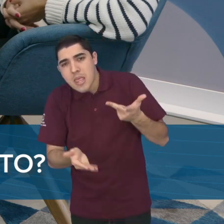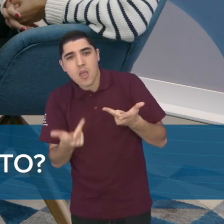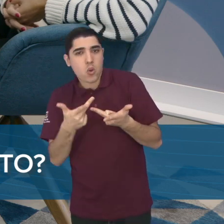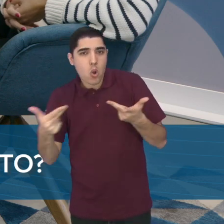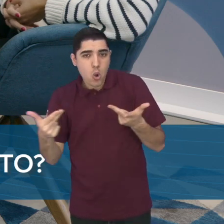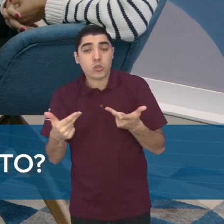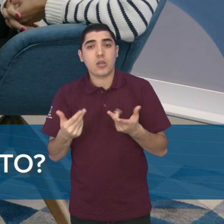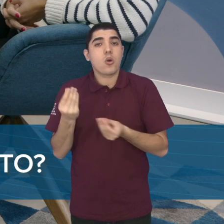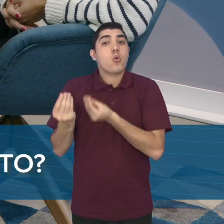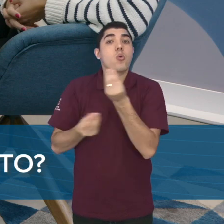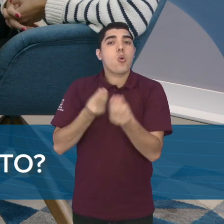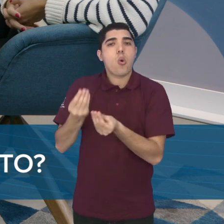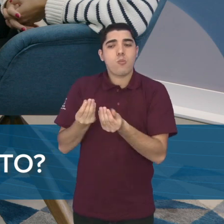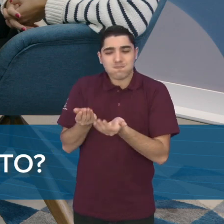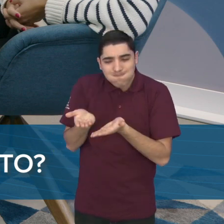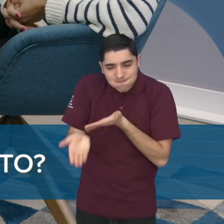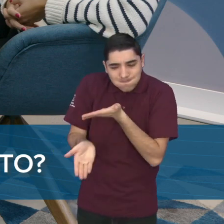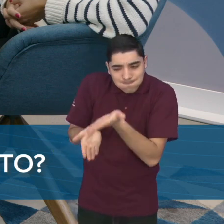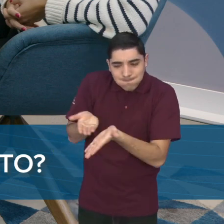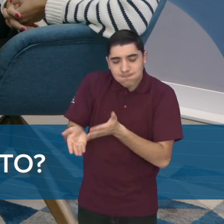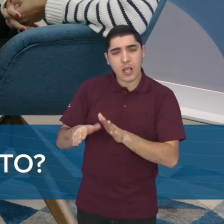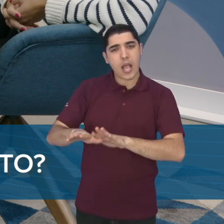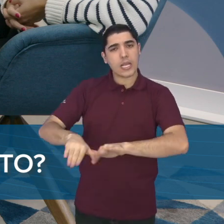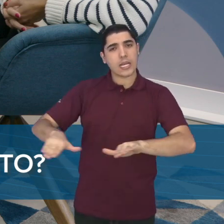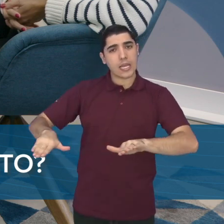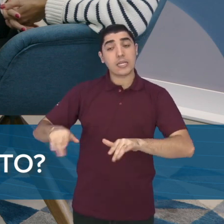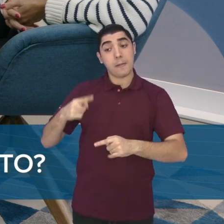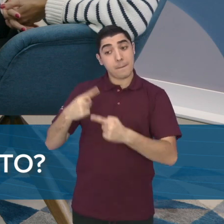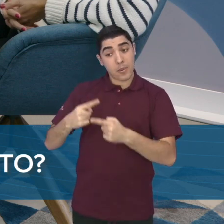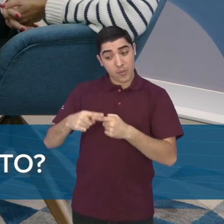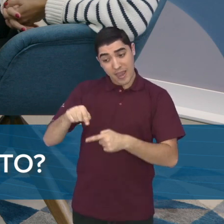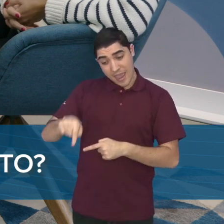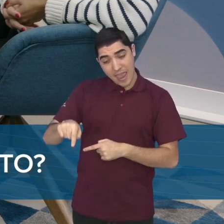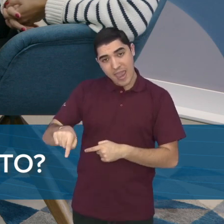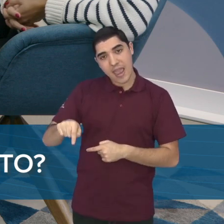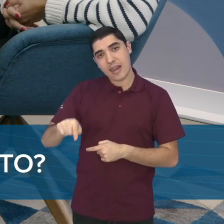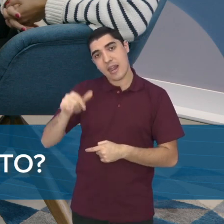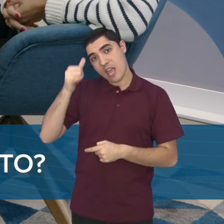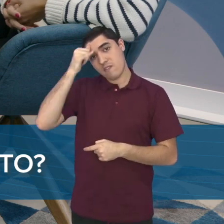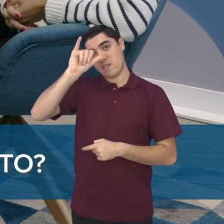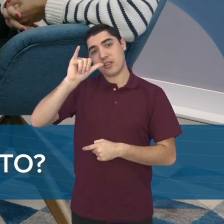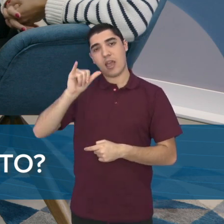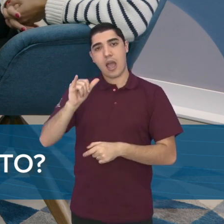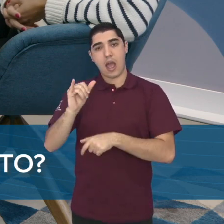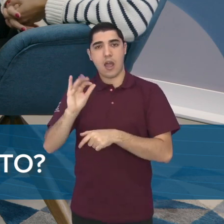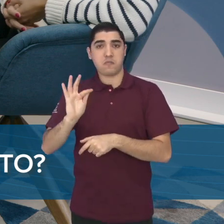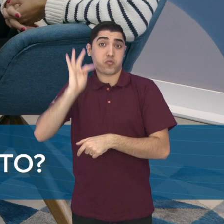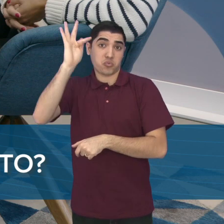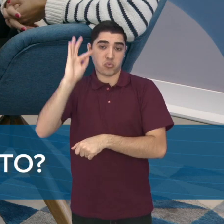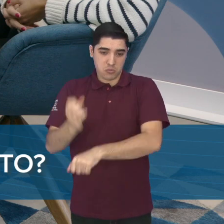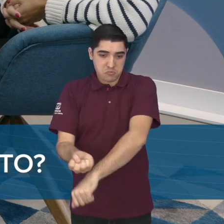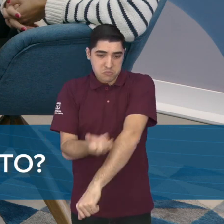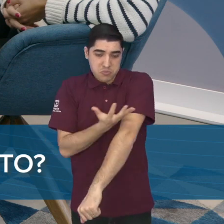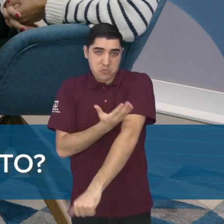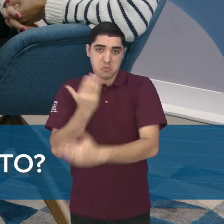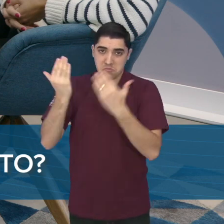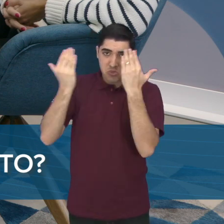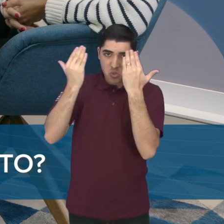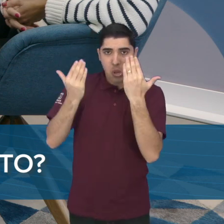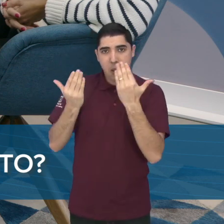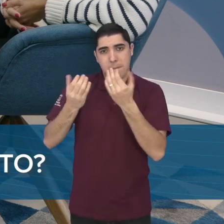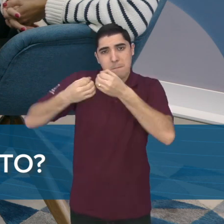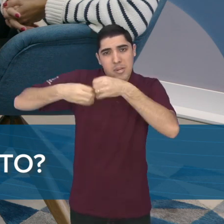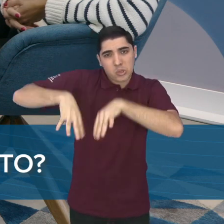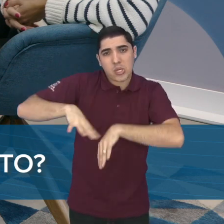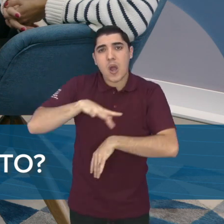cedo? Como abordar isso, né, nesse ponto de vista, para que ela não tenha algum prejuízo emocional, psicológico